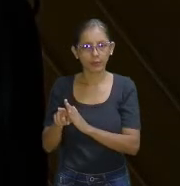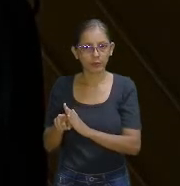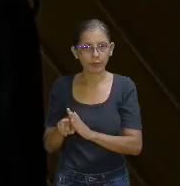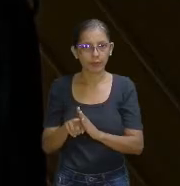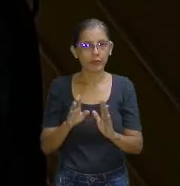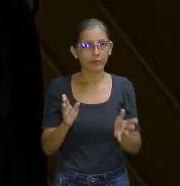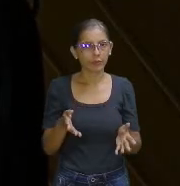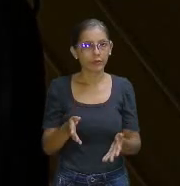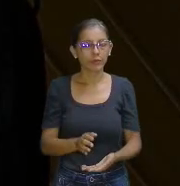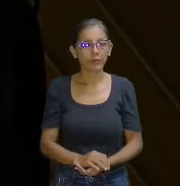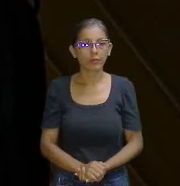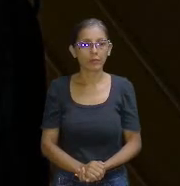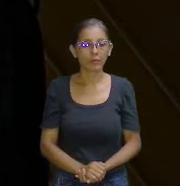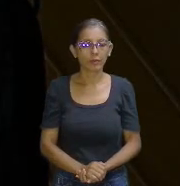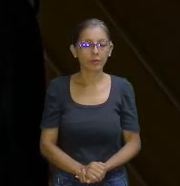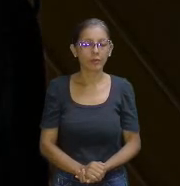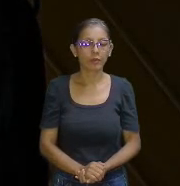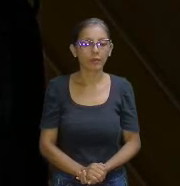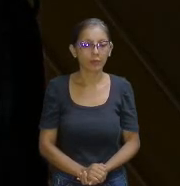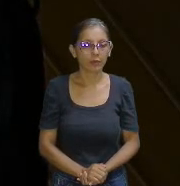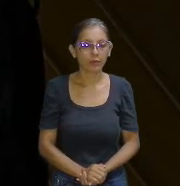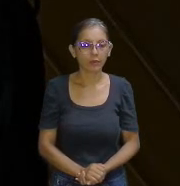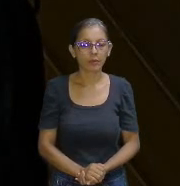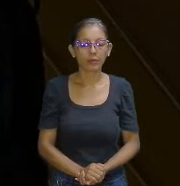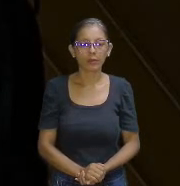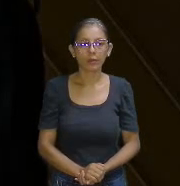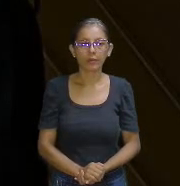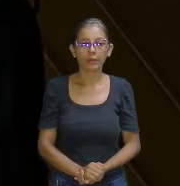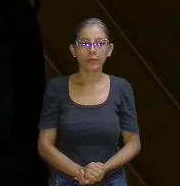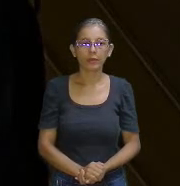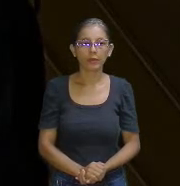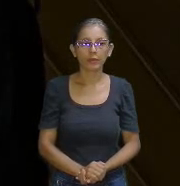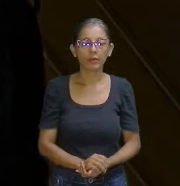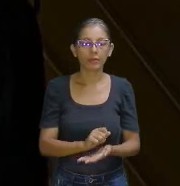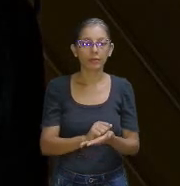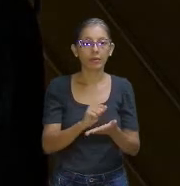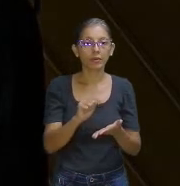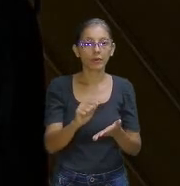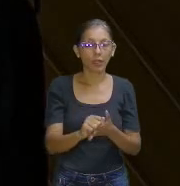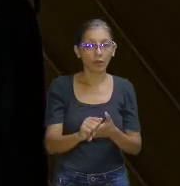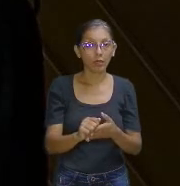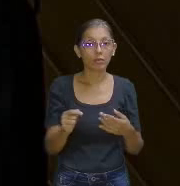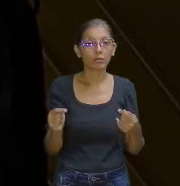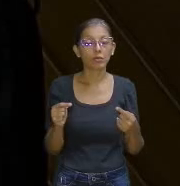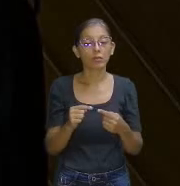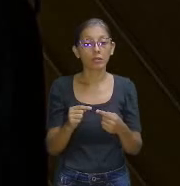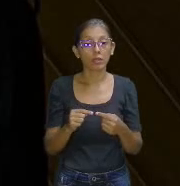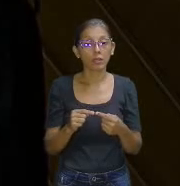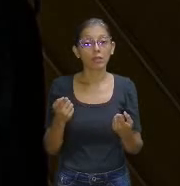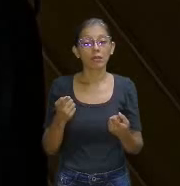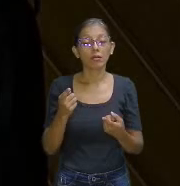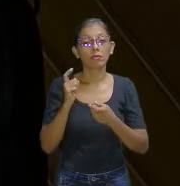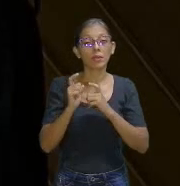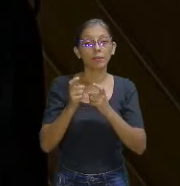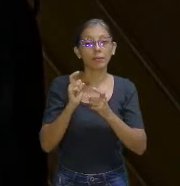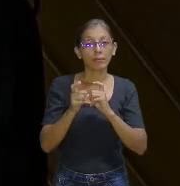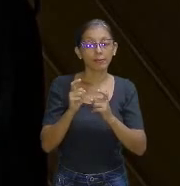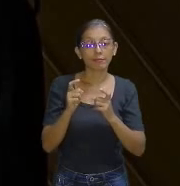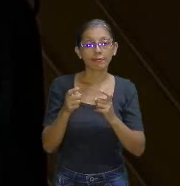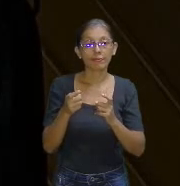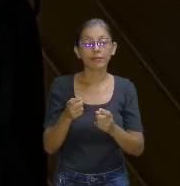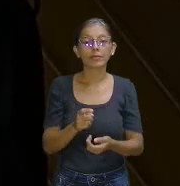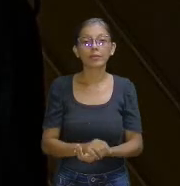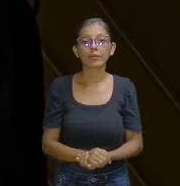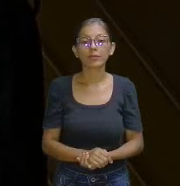eleitoral. Nesse cenário, a citação de artigo doutrinário, ainda que relevante em debates acadêmicos, não